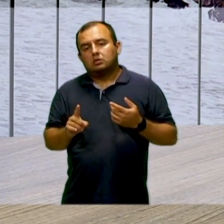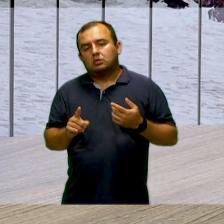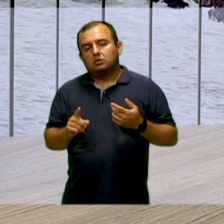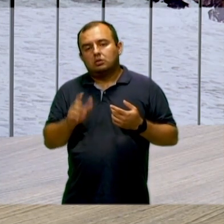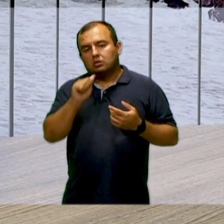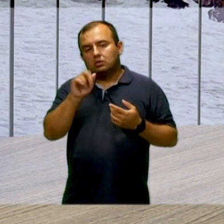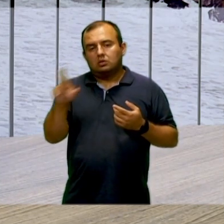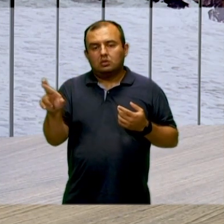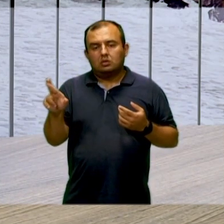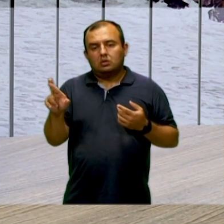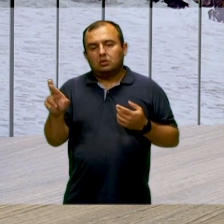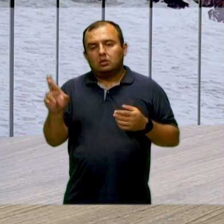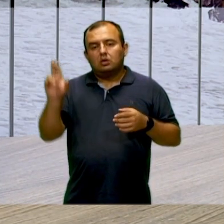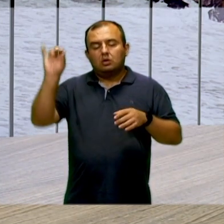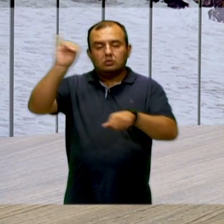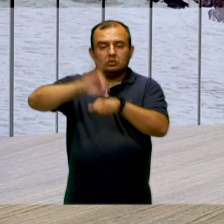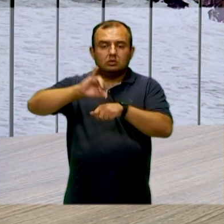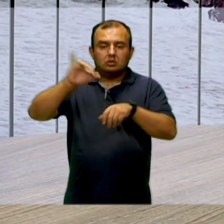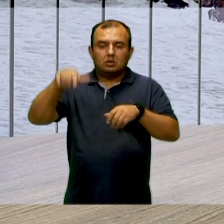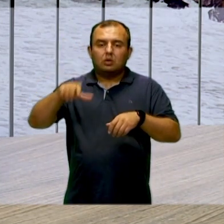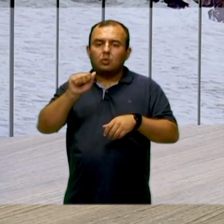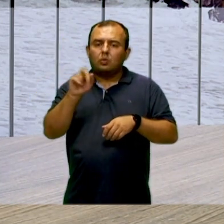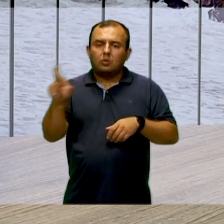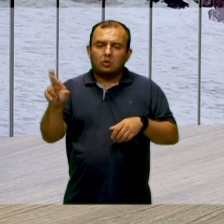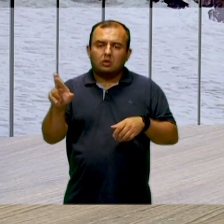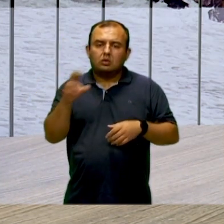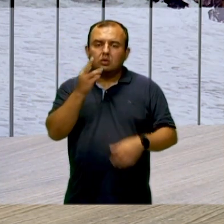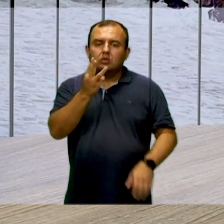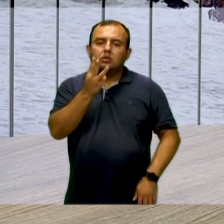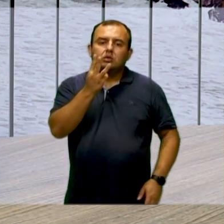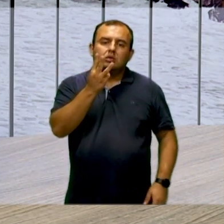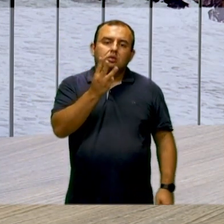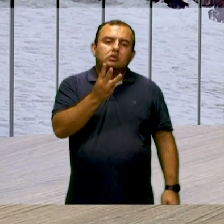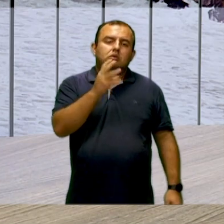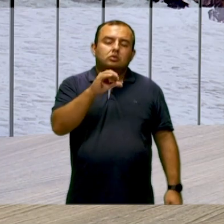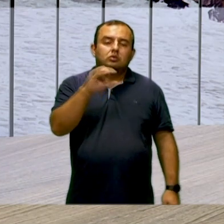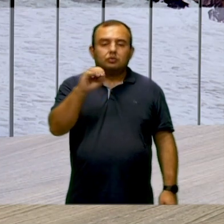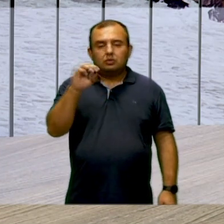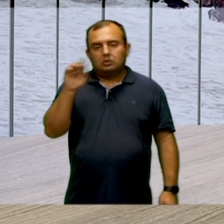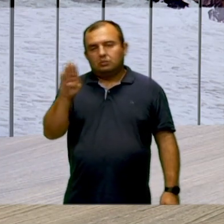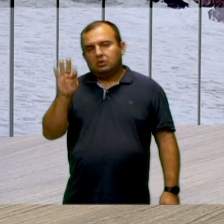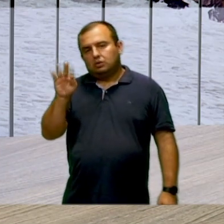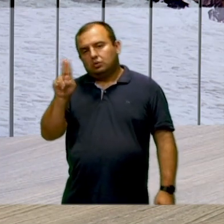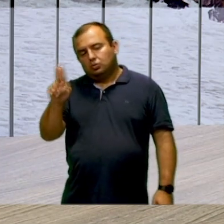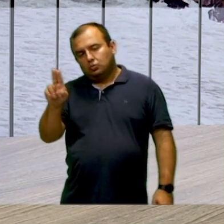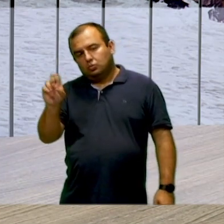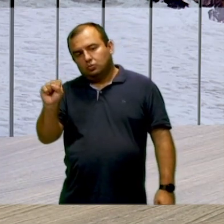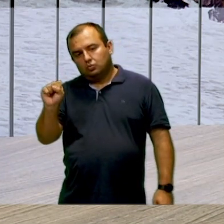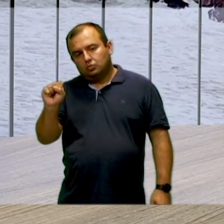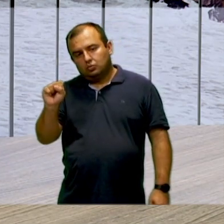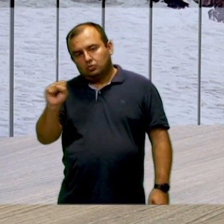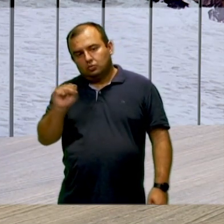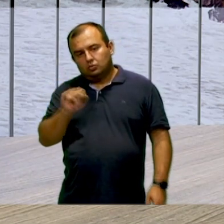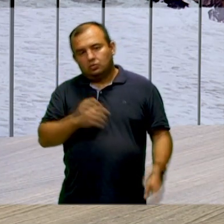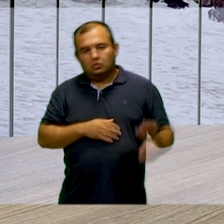um ar-condicionado central. É um ar-condicionado de 390 BTUs, outro de 300 mil BTUs.